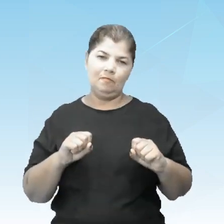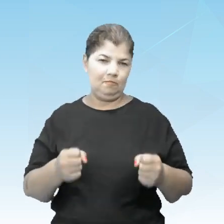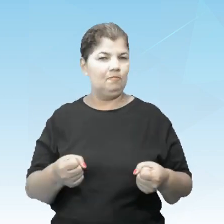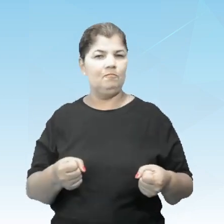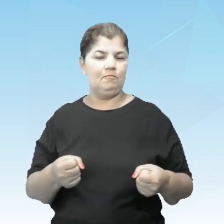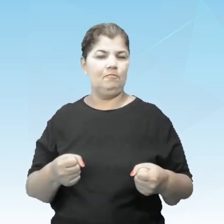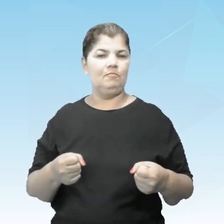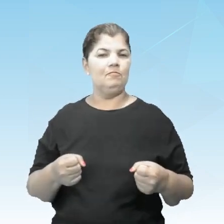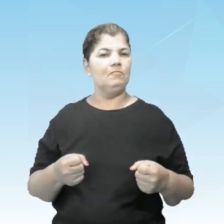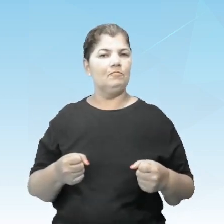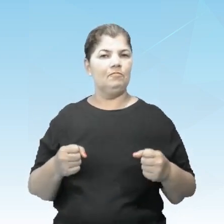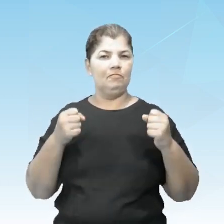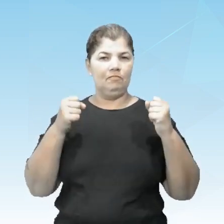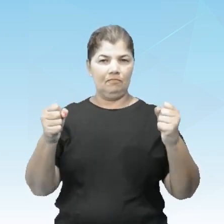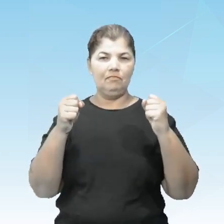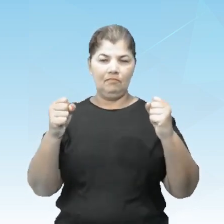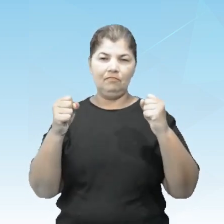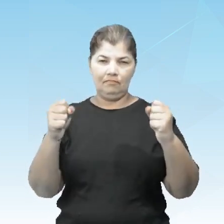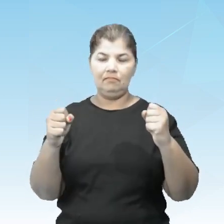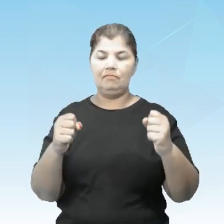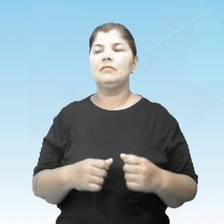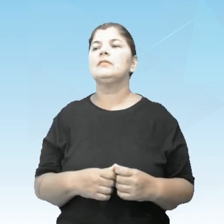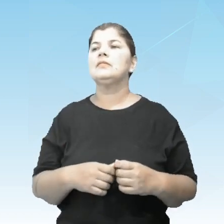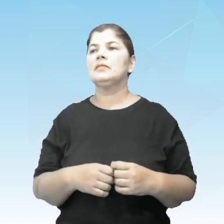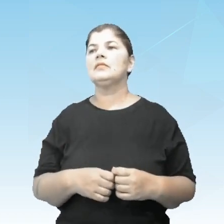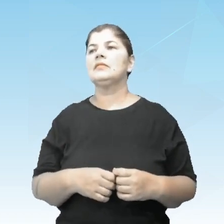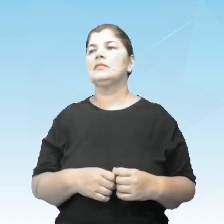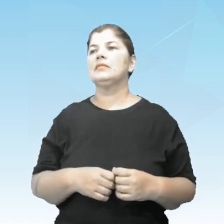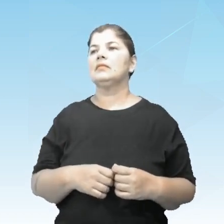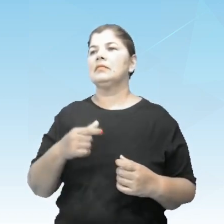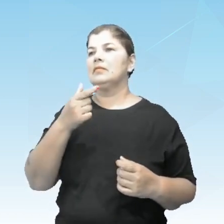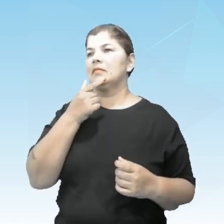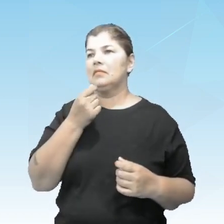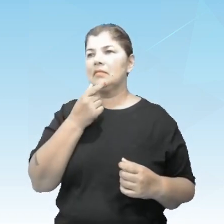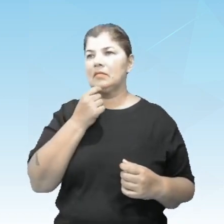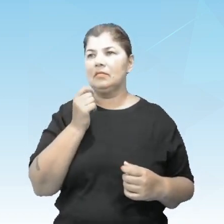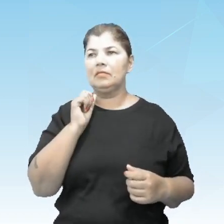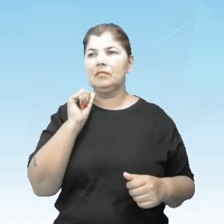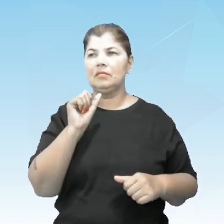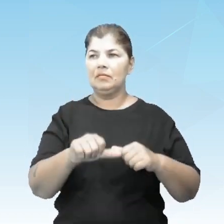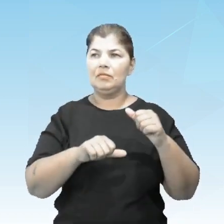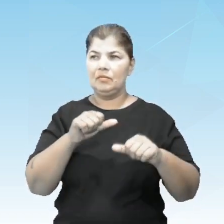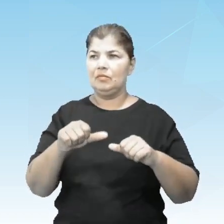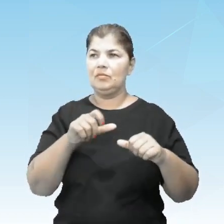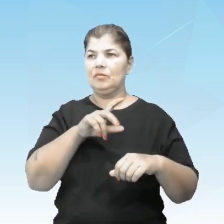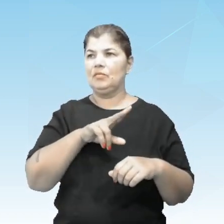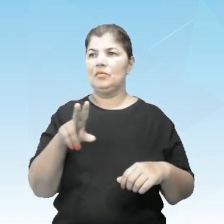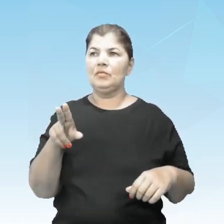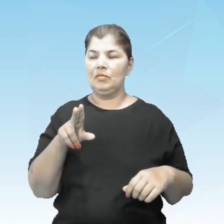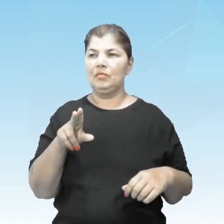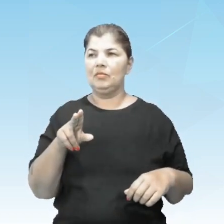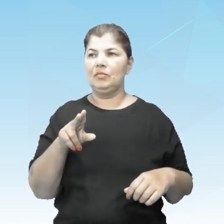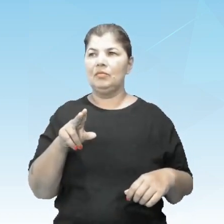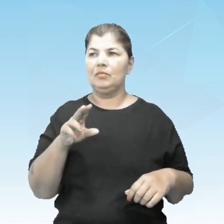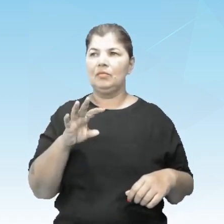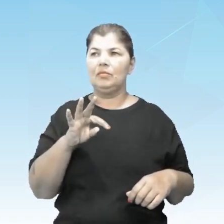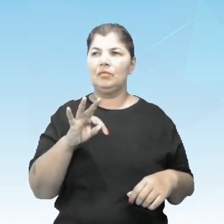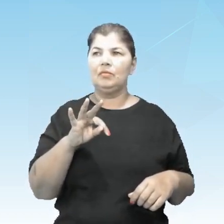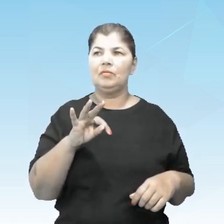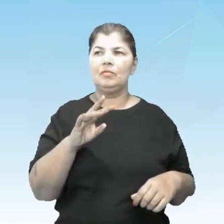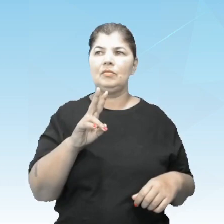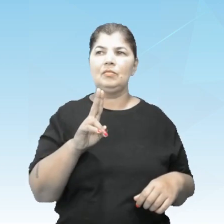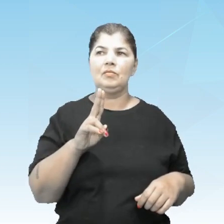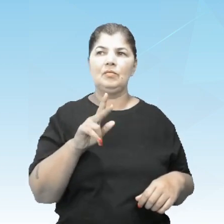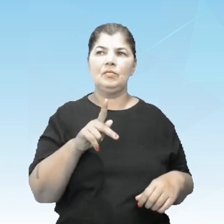pela revolução. Então, José Gabriel mudou seu nome para Tupac Amaru